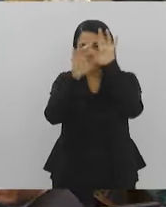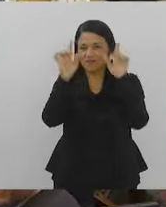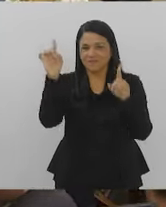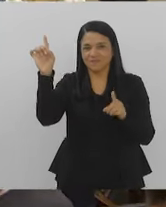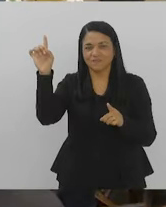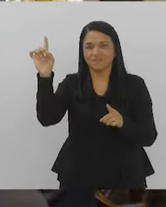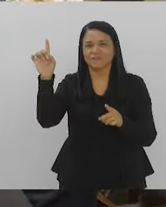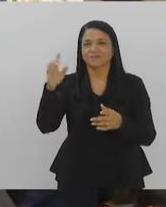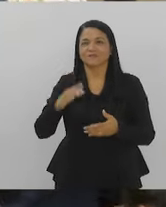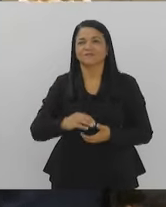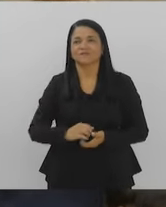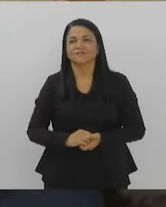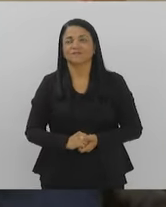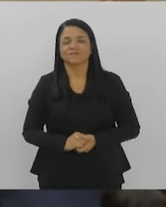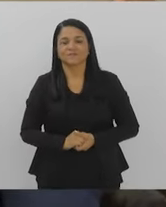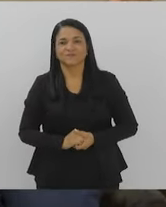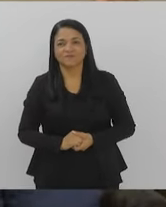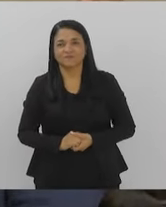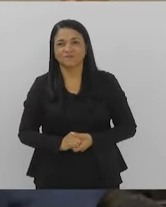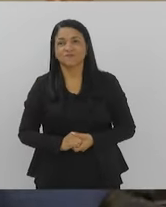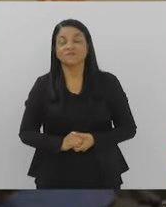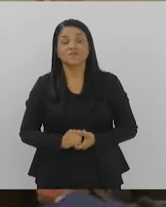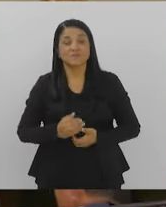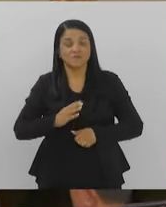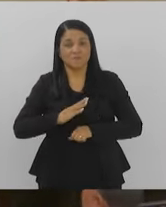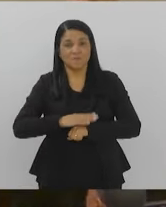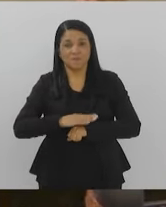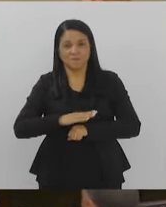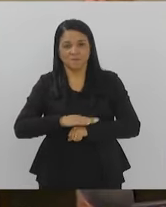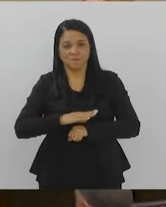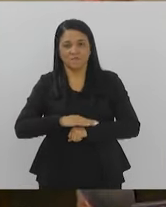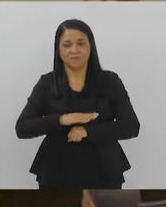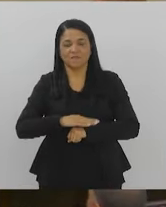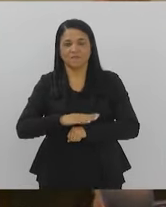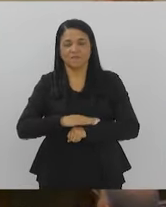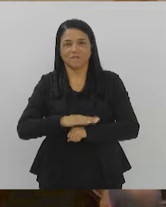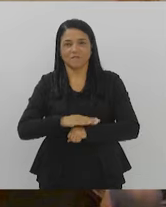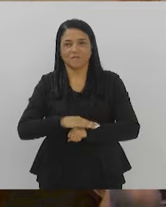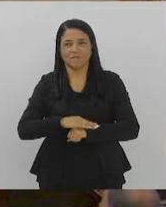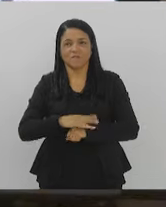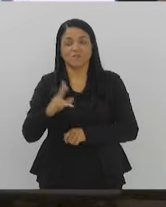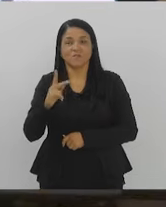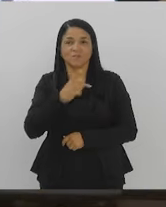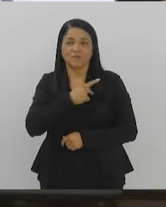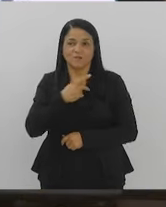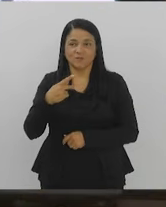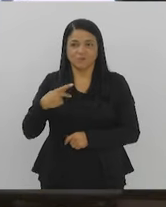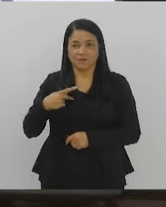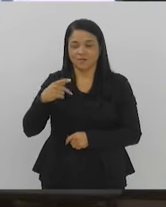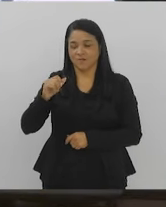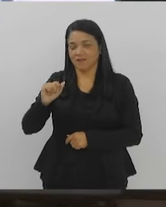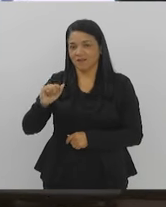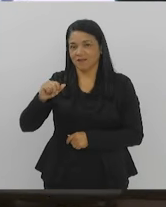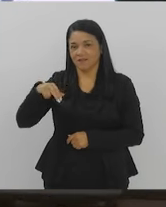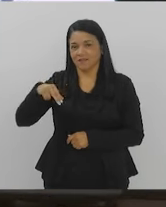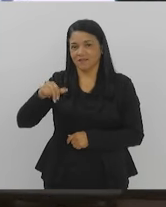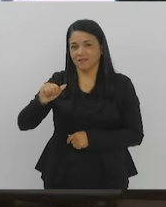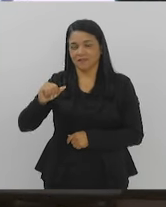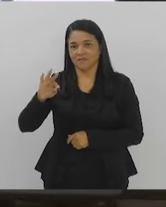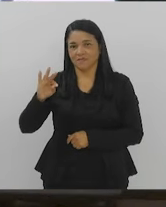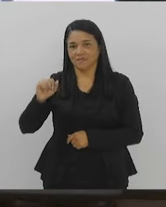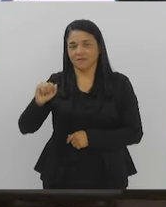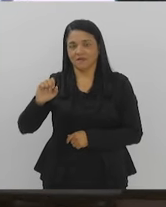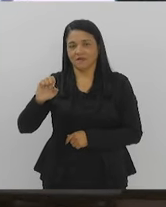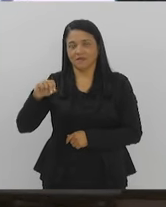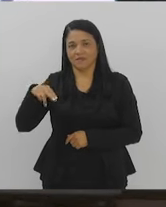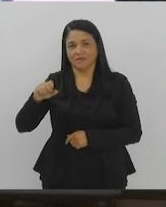não. Neste momento, convido o pastor Natanael Eufrásio para uma